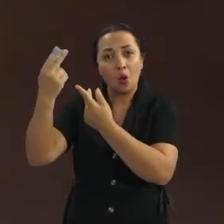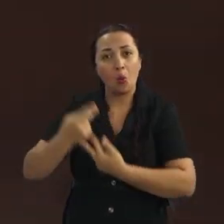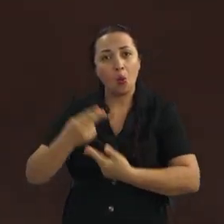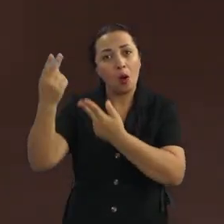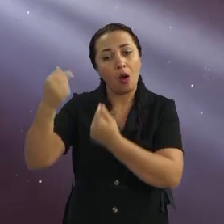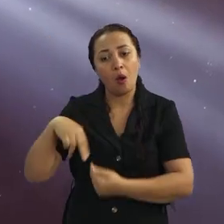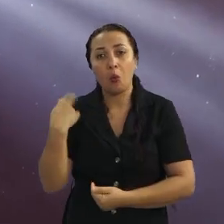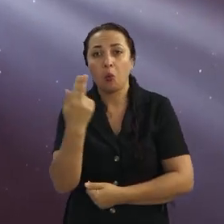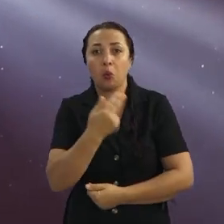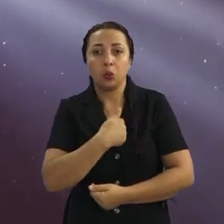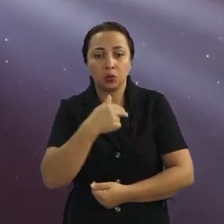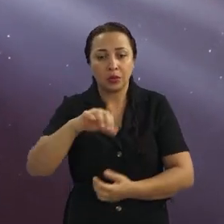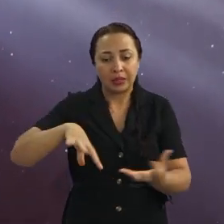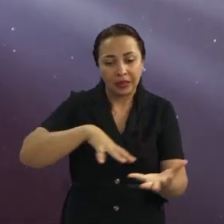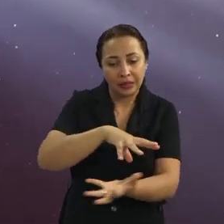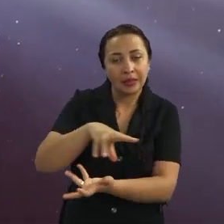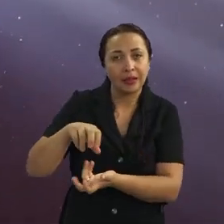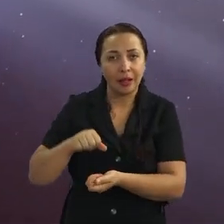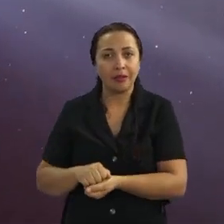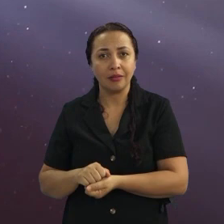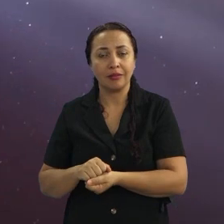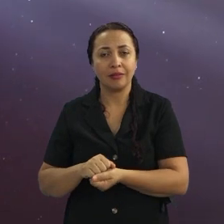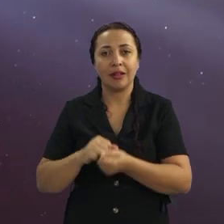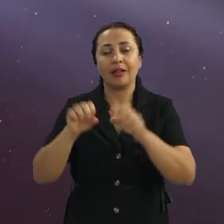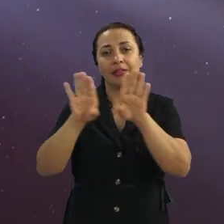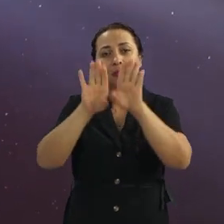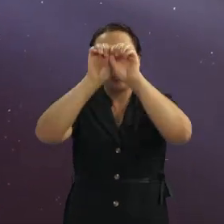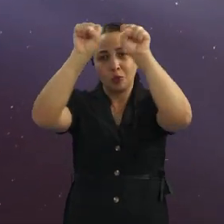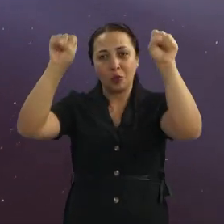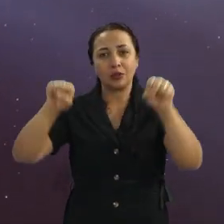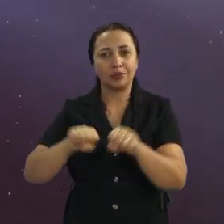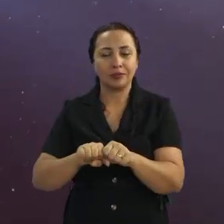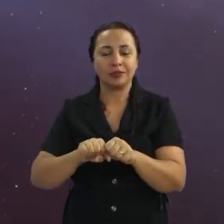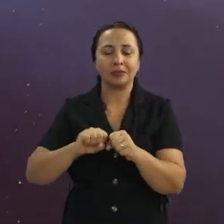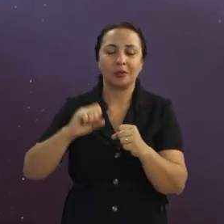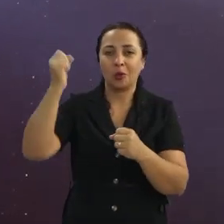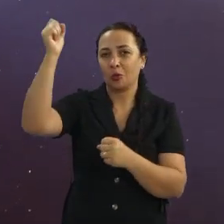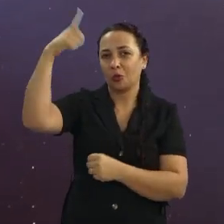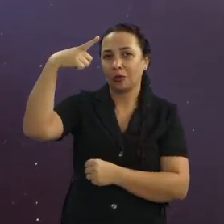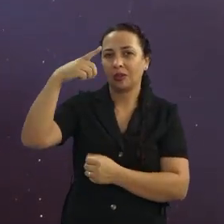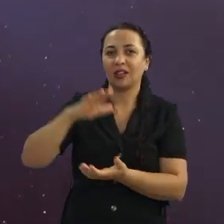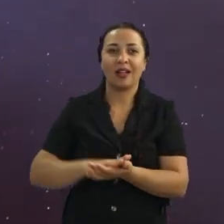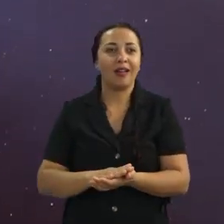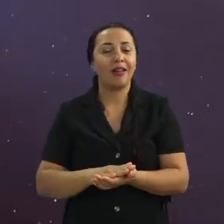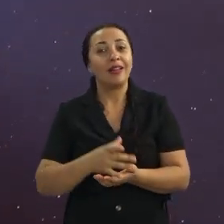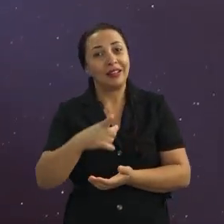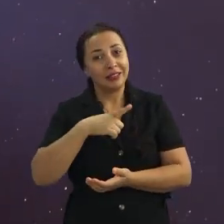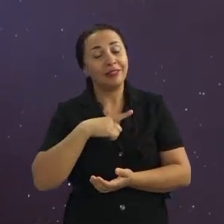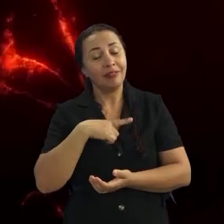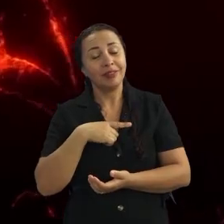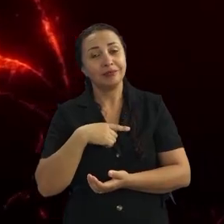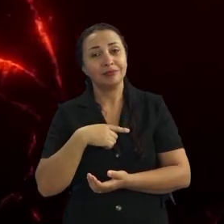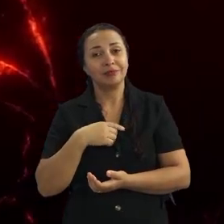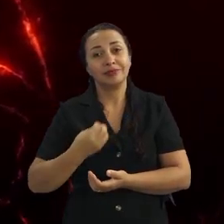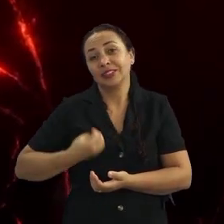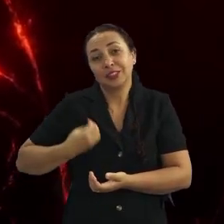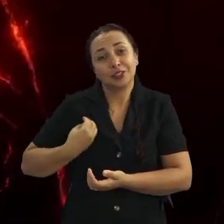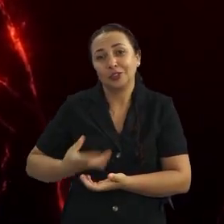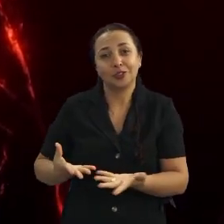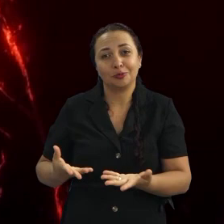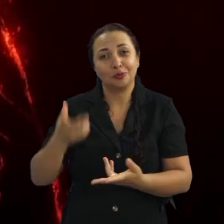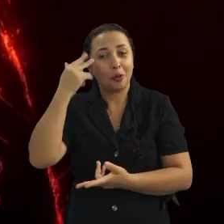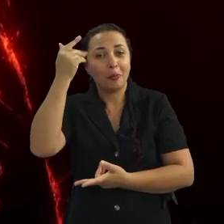aos nossos a terra que os outros planetas do sistema solar são absolutamente banais eles existem